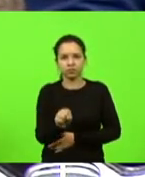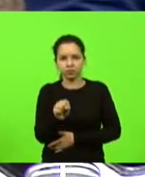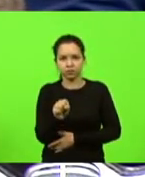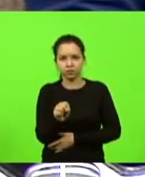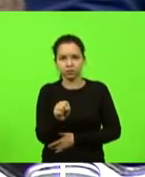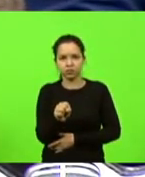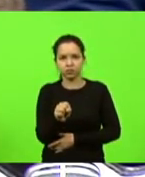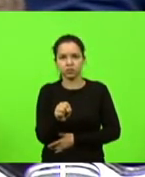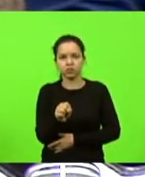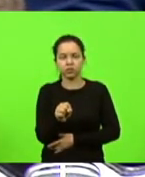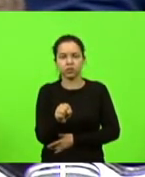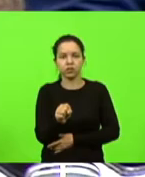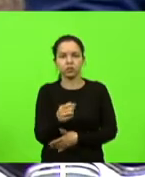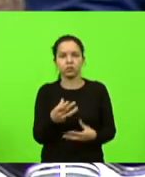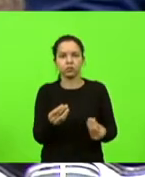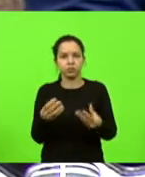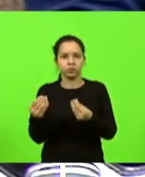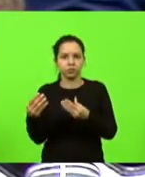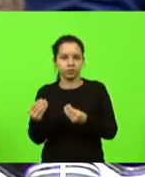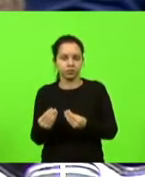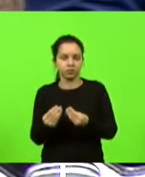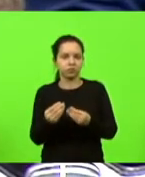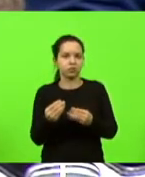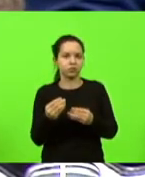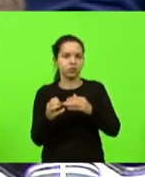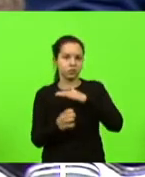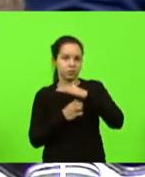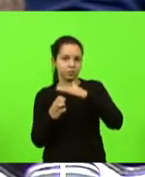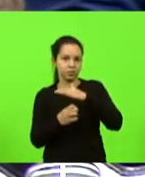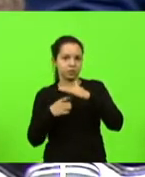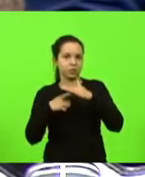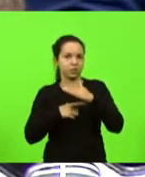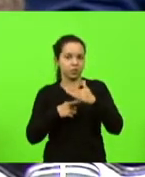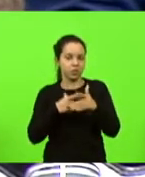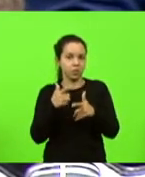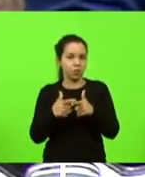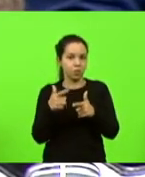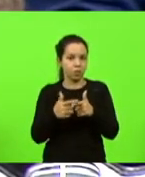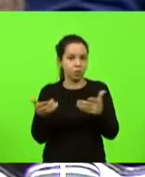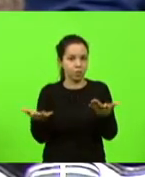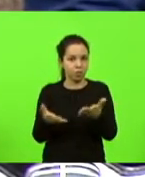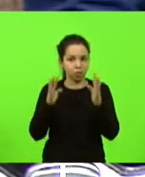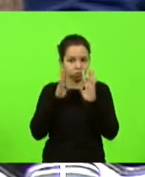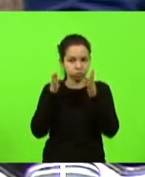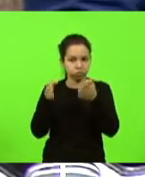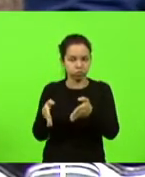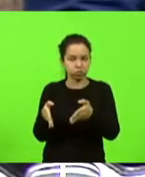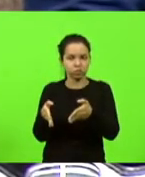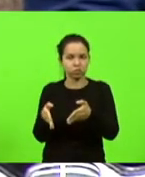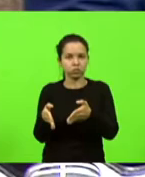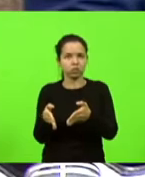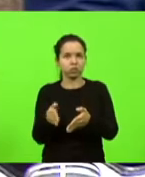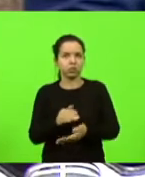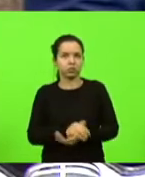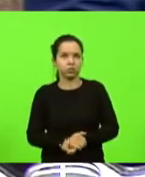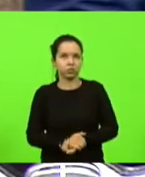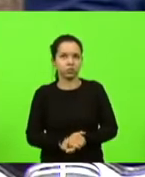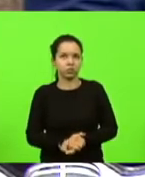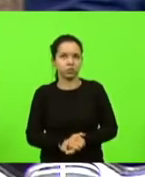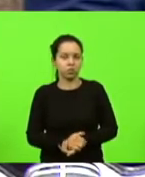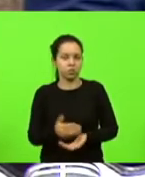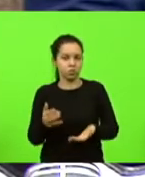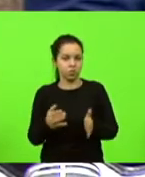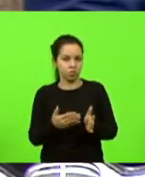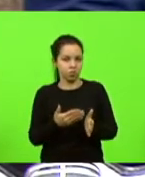estão concentradas com os problemas atuais. O projeto não perde, o requerimento do deputado Gessé não perde o seu